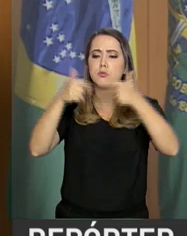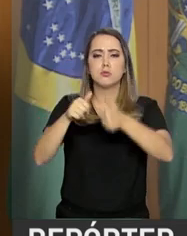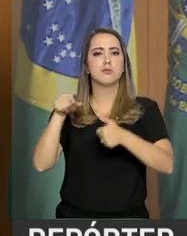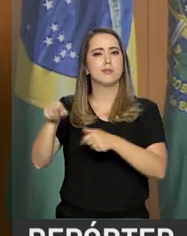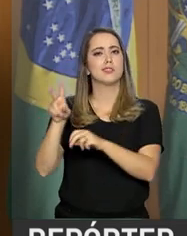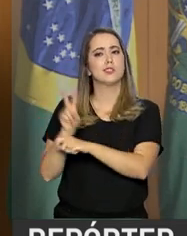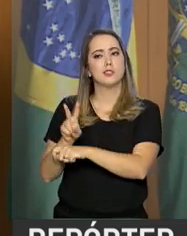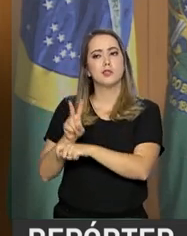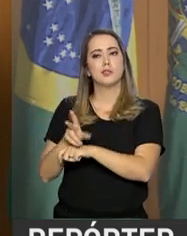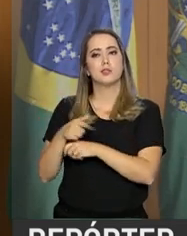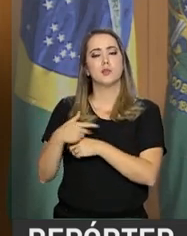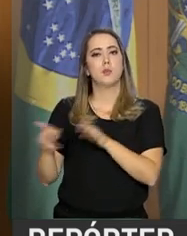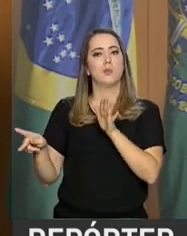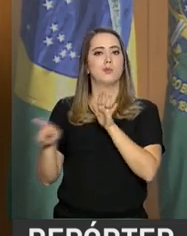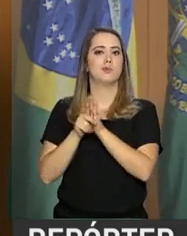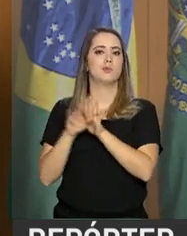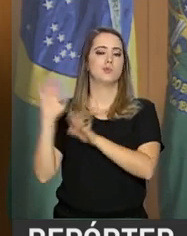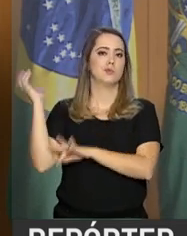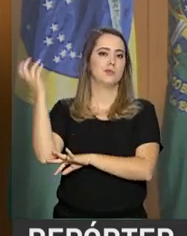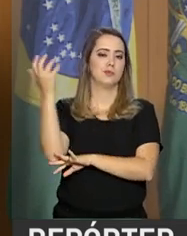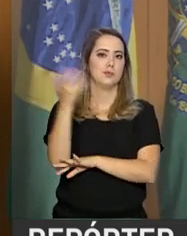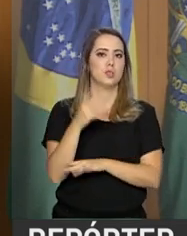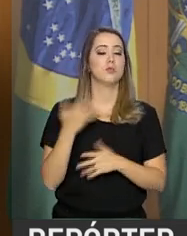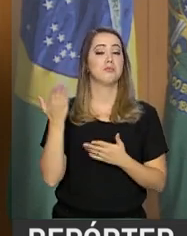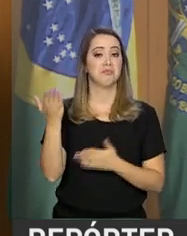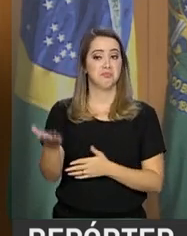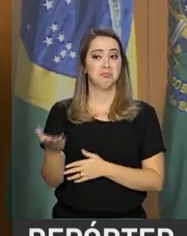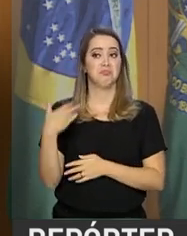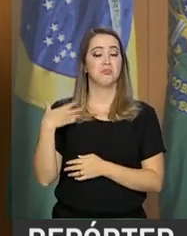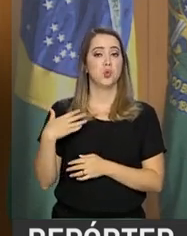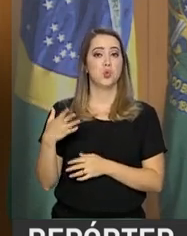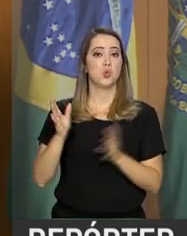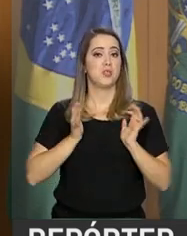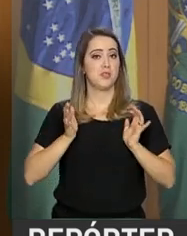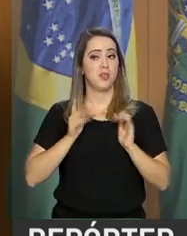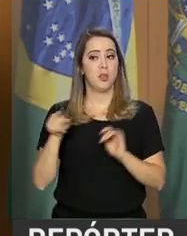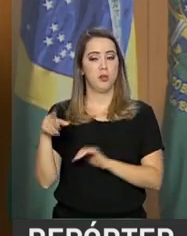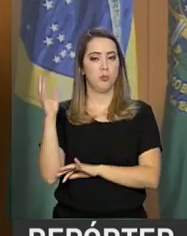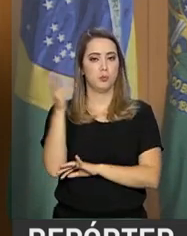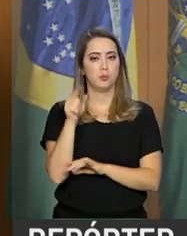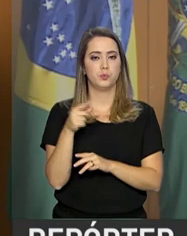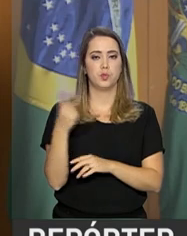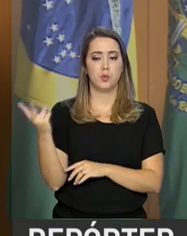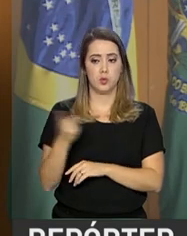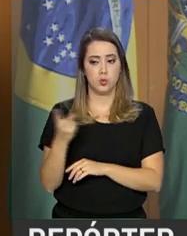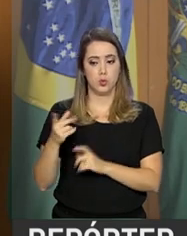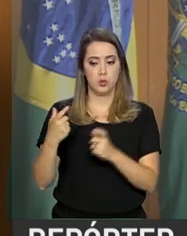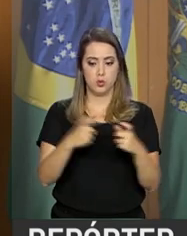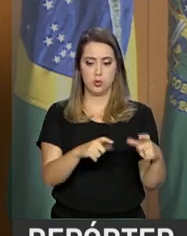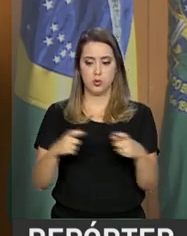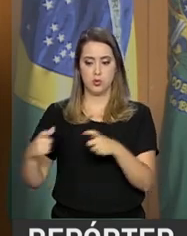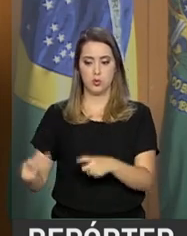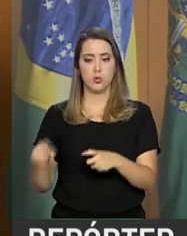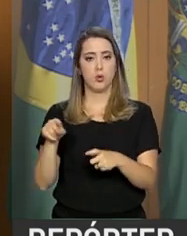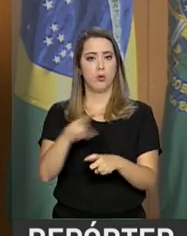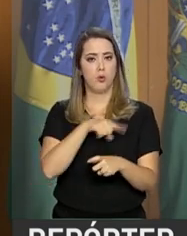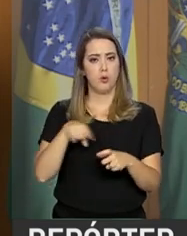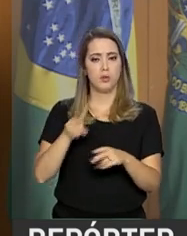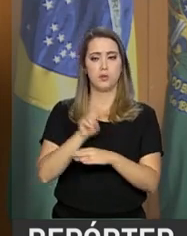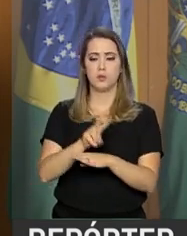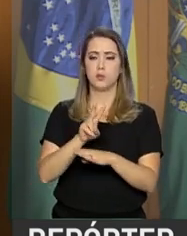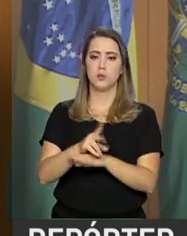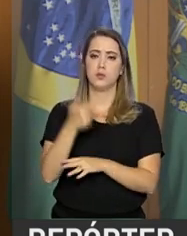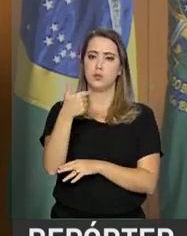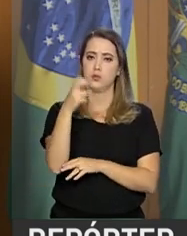património natural inestimável com essas novas unidades de conservação protegeremos cerca de